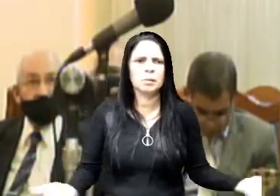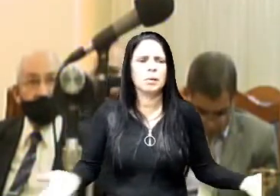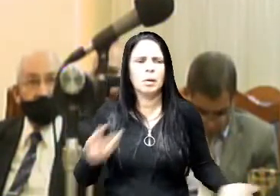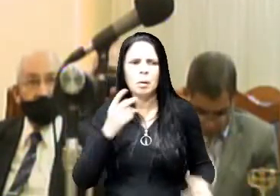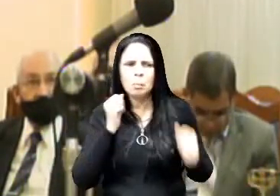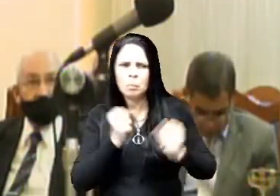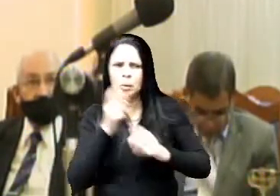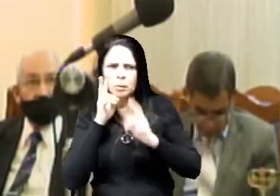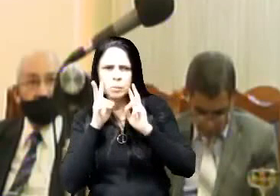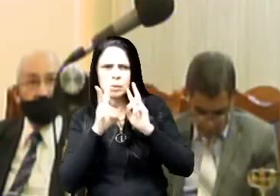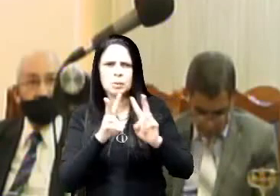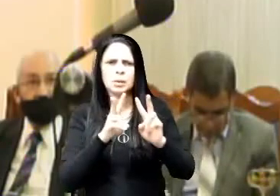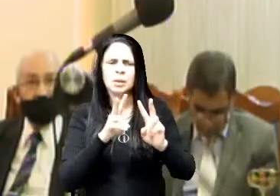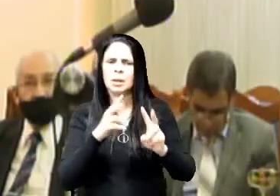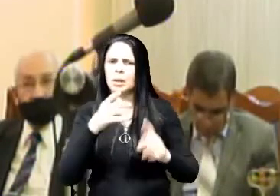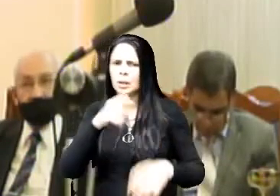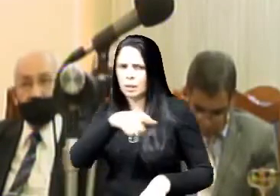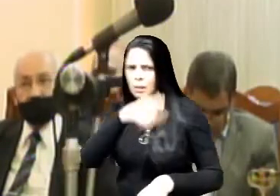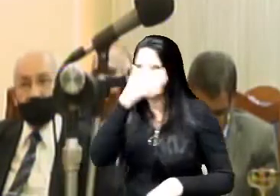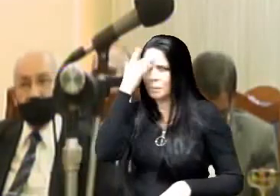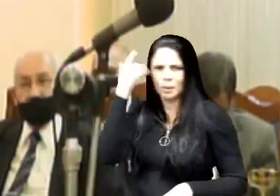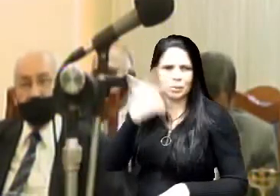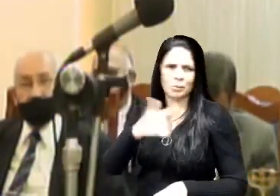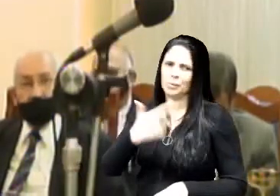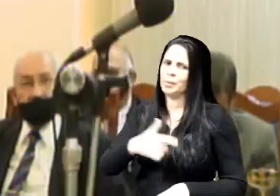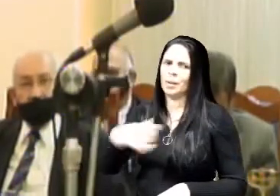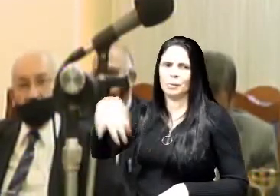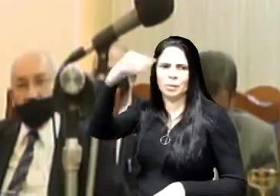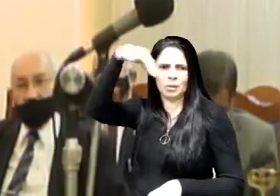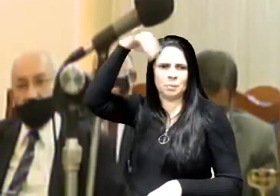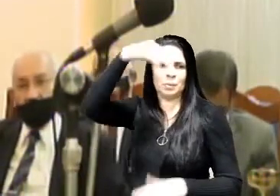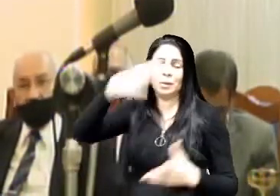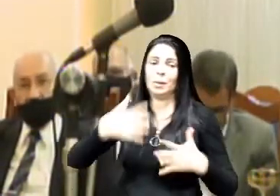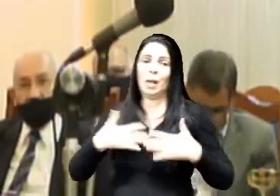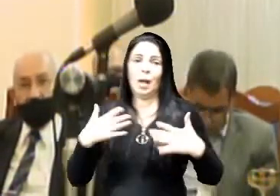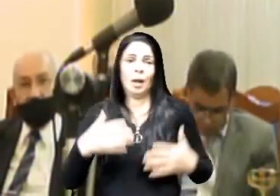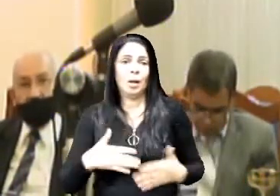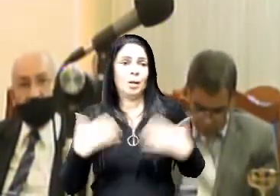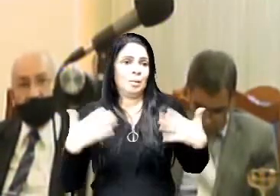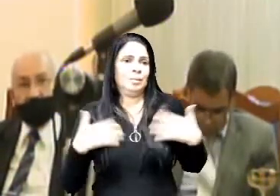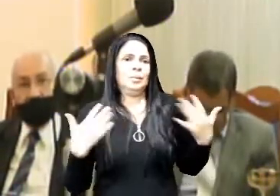pode observar que essa pessoa não tem o espírito da glória de Deus na vida.